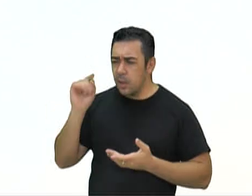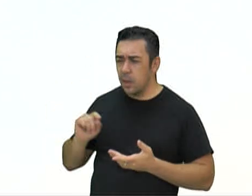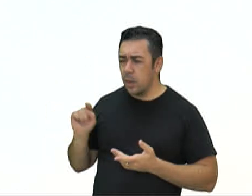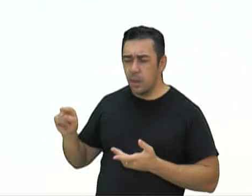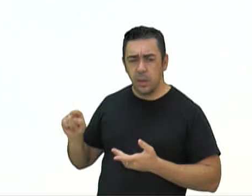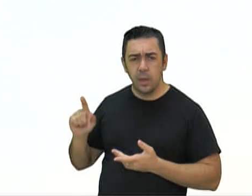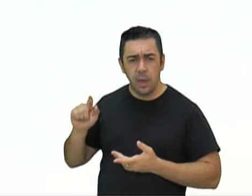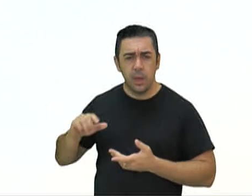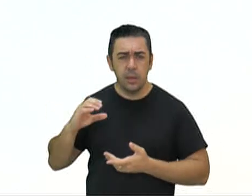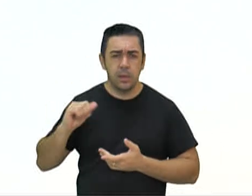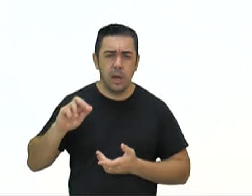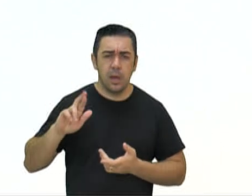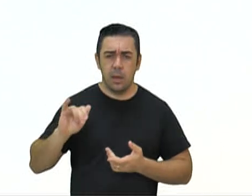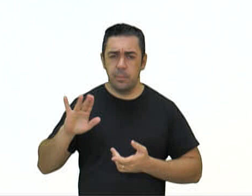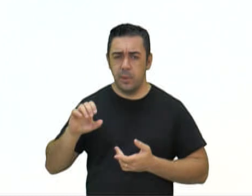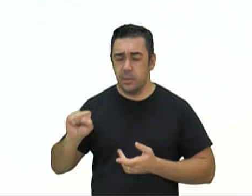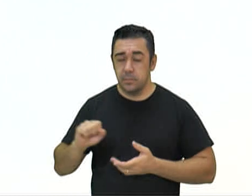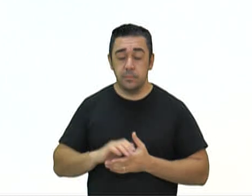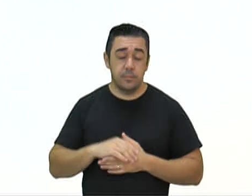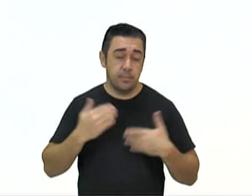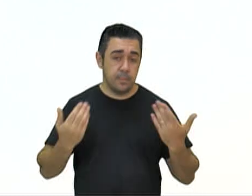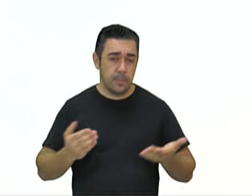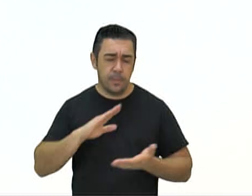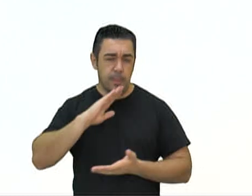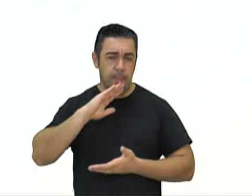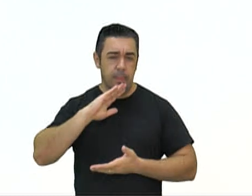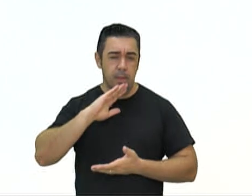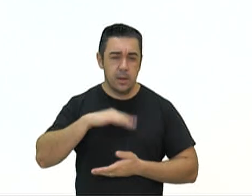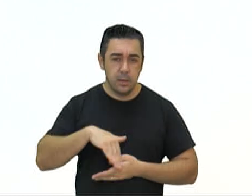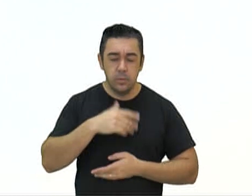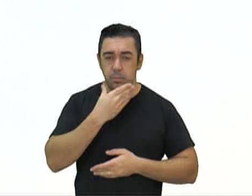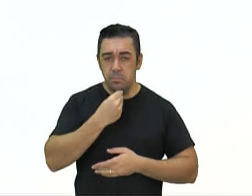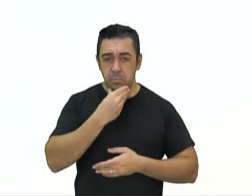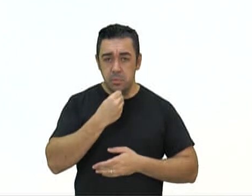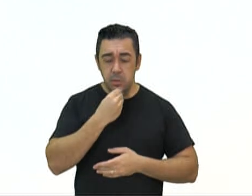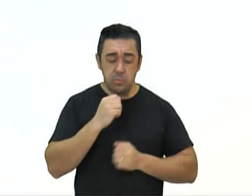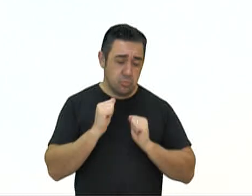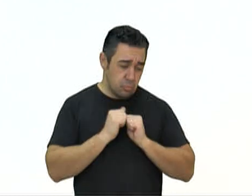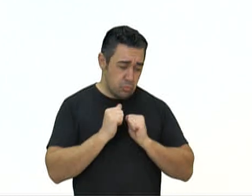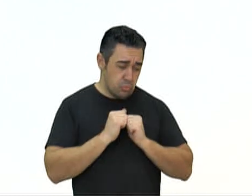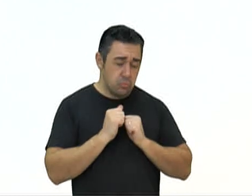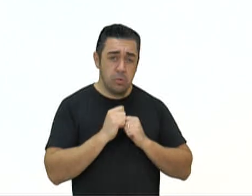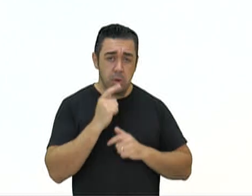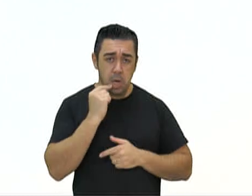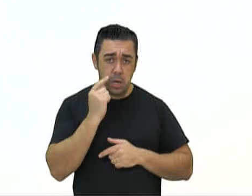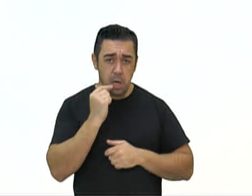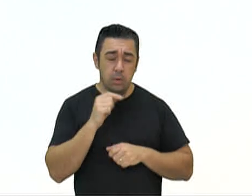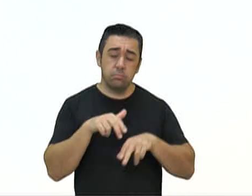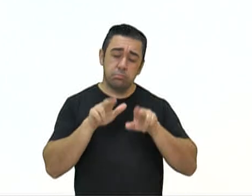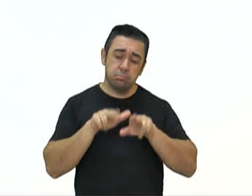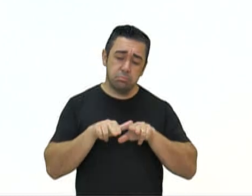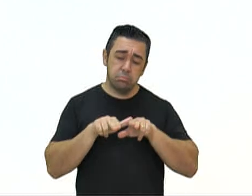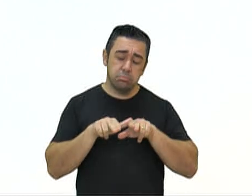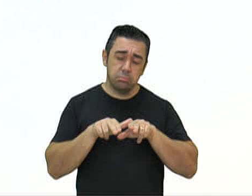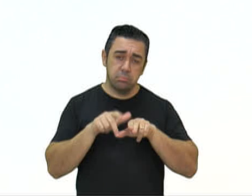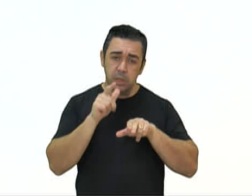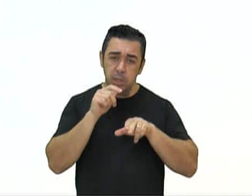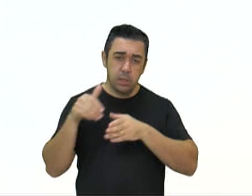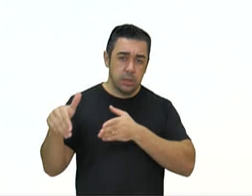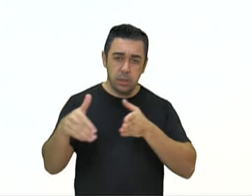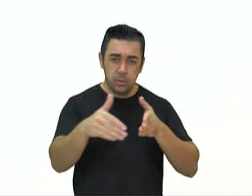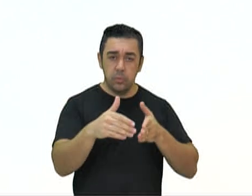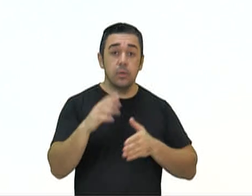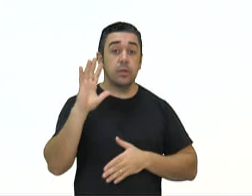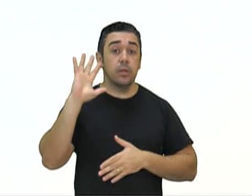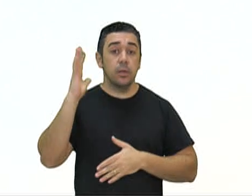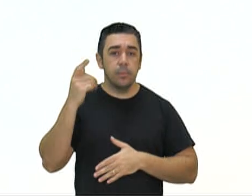de Carabás. Numa bela tarde, enquanto o rapaz e o seu gato descansavam à beira do rio, a carruagem do